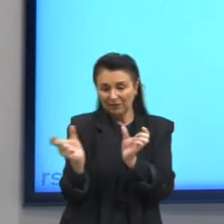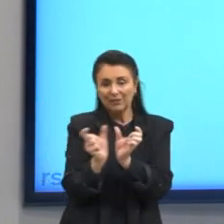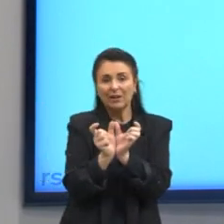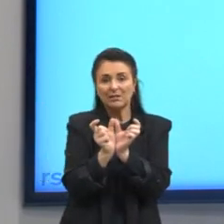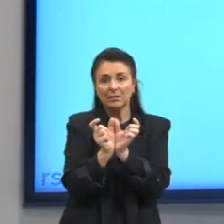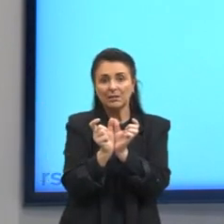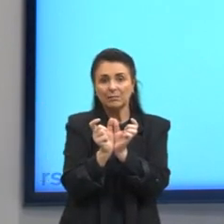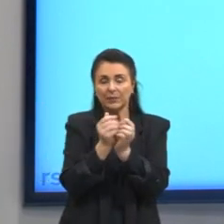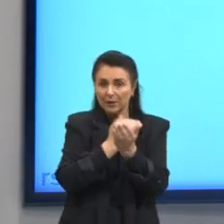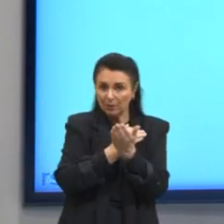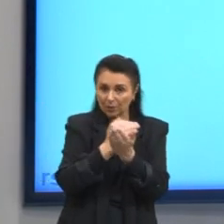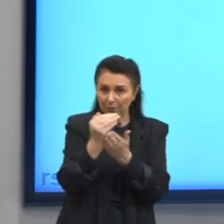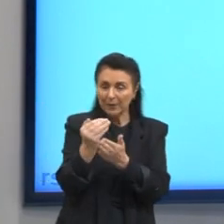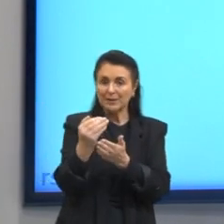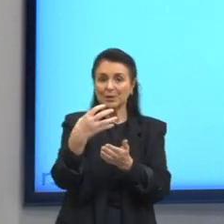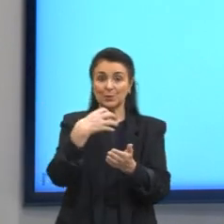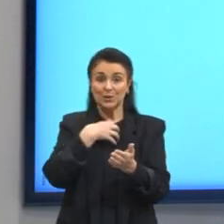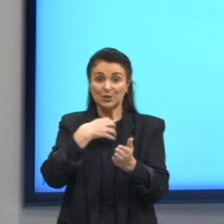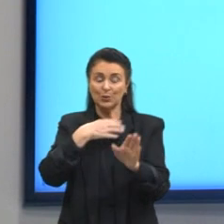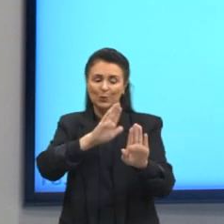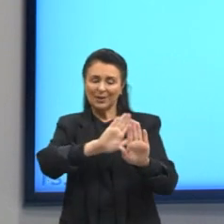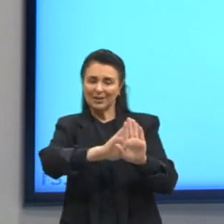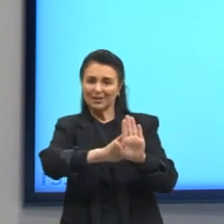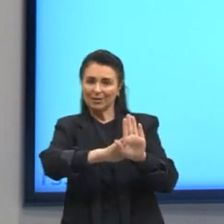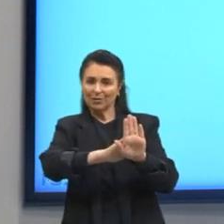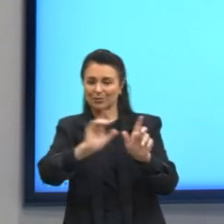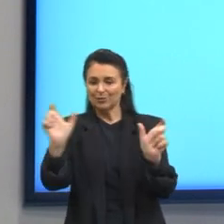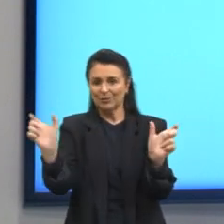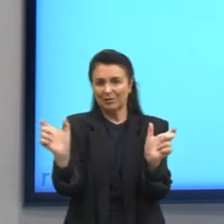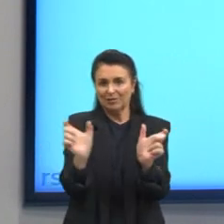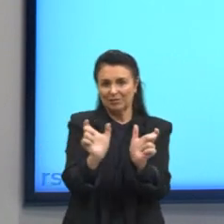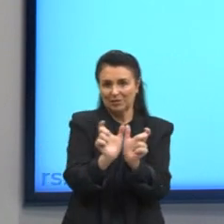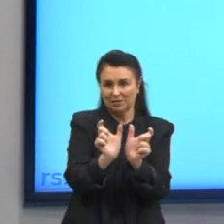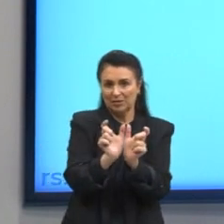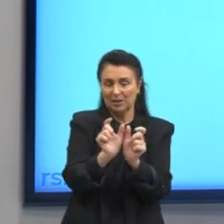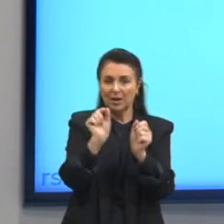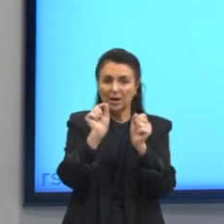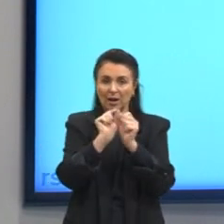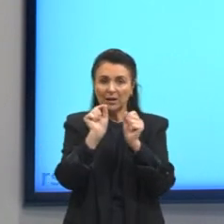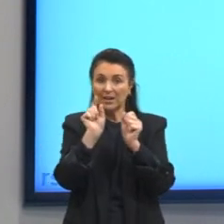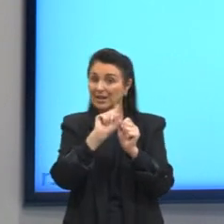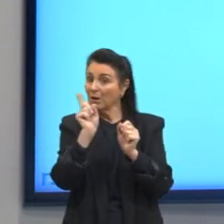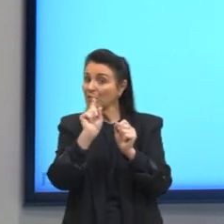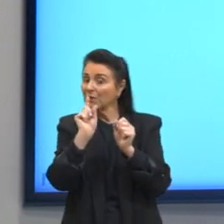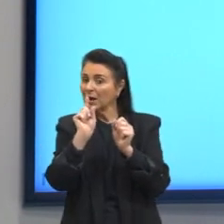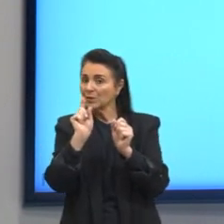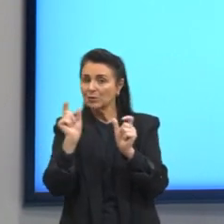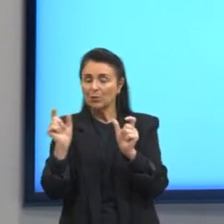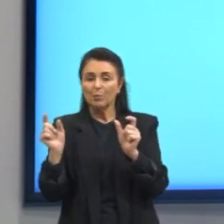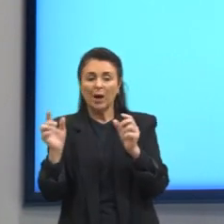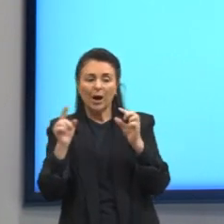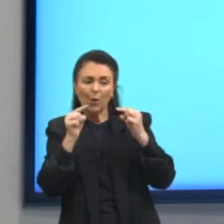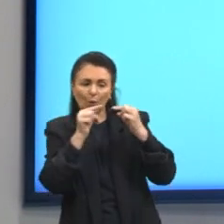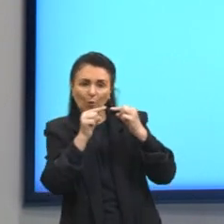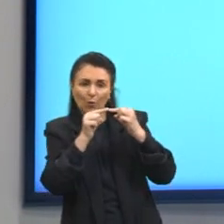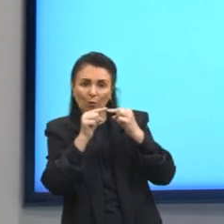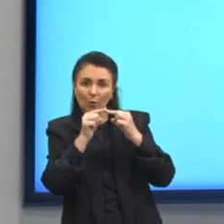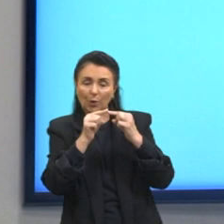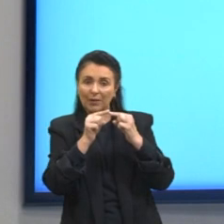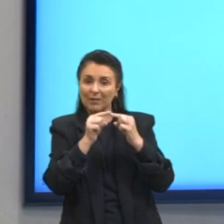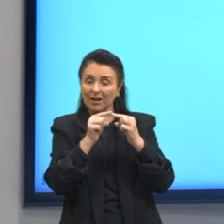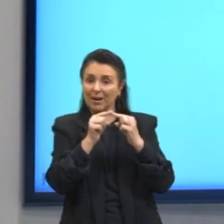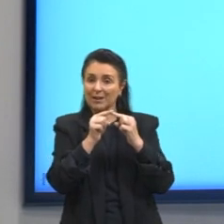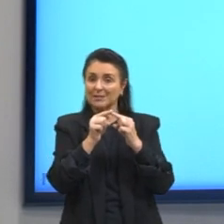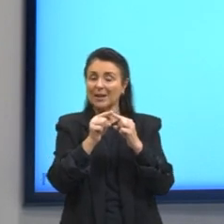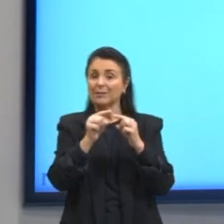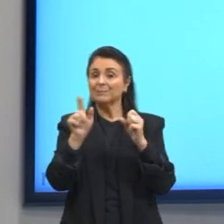consentir o biológico delas ela deixa de fazer uma concordância gramatical e ela vai concordar